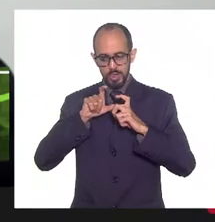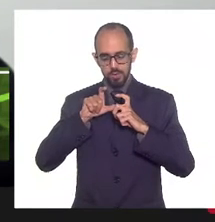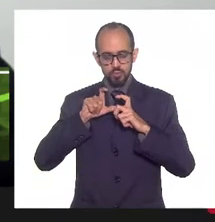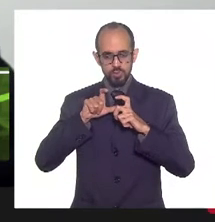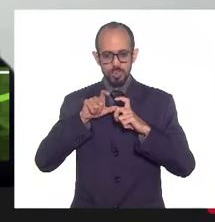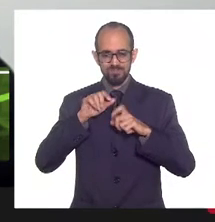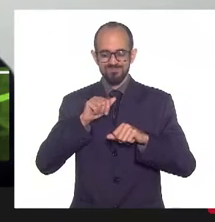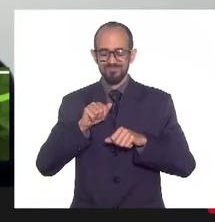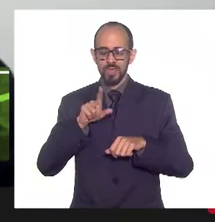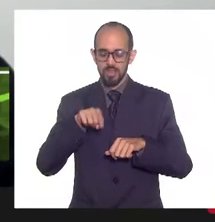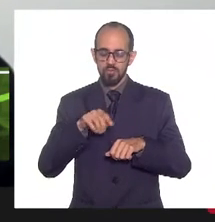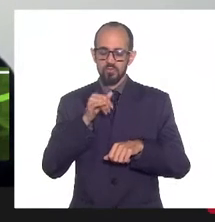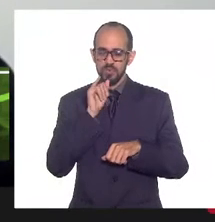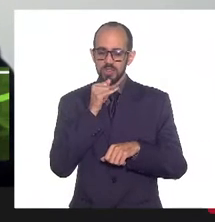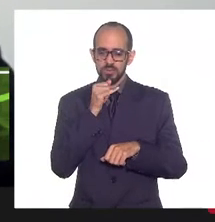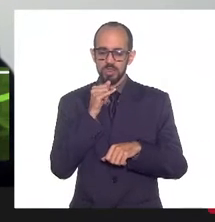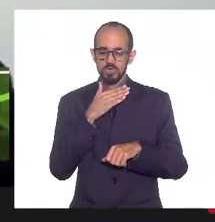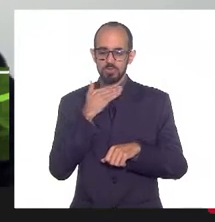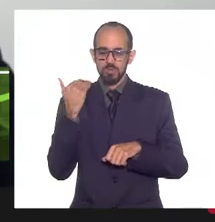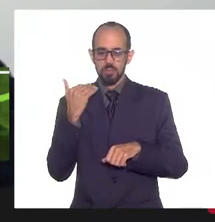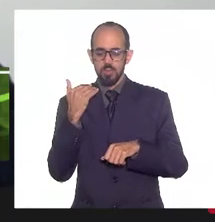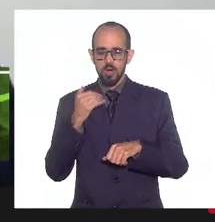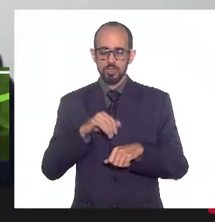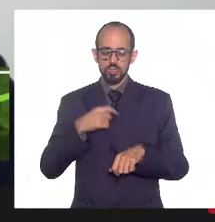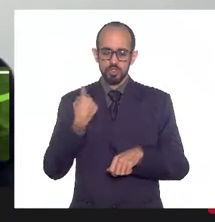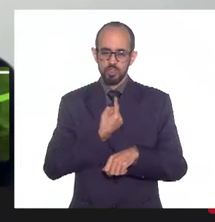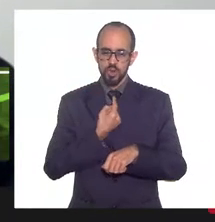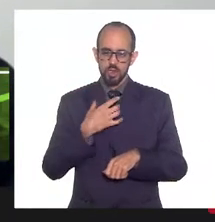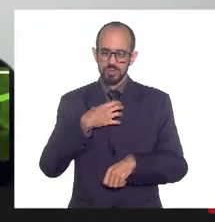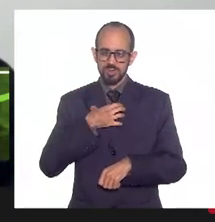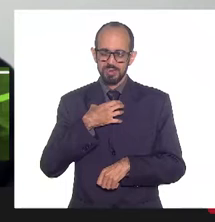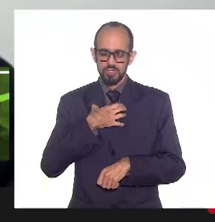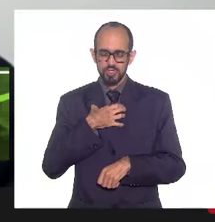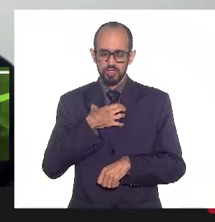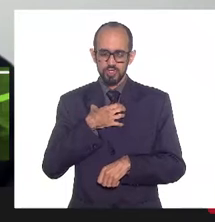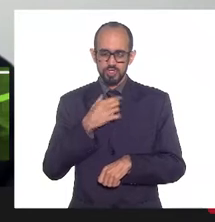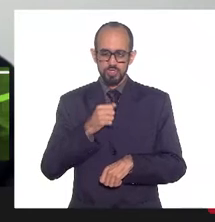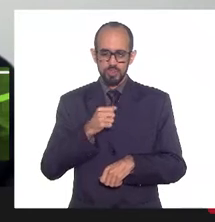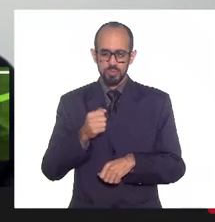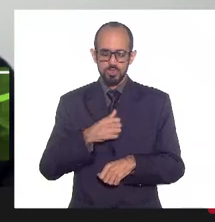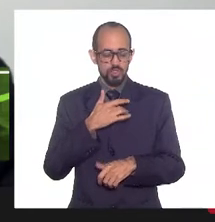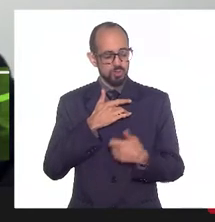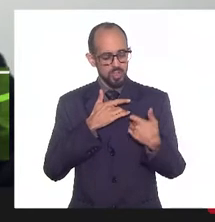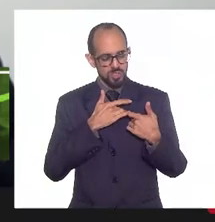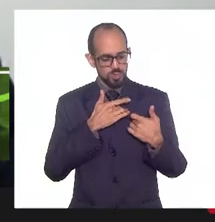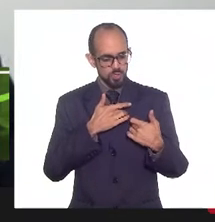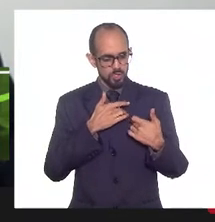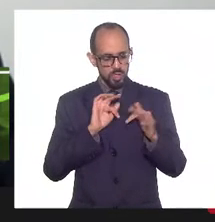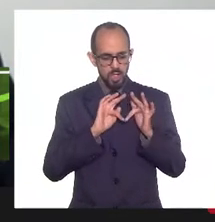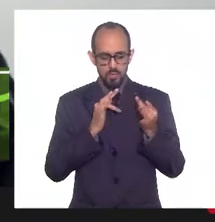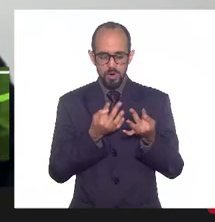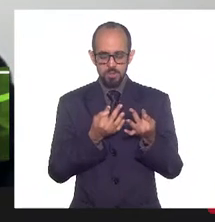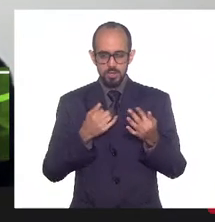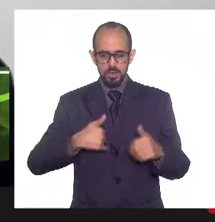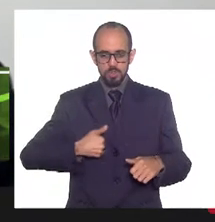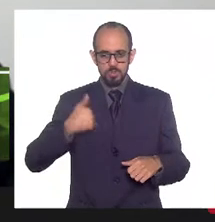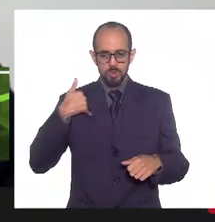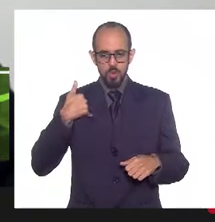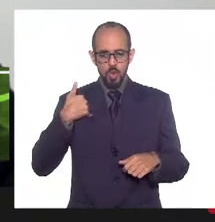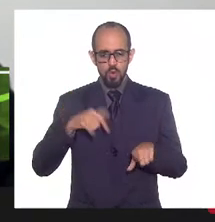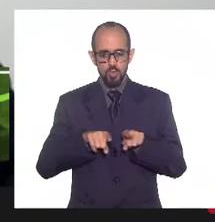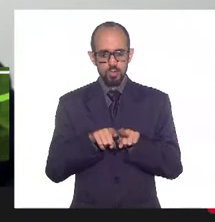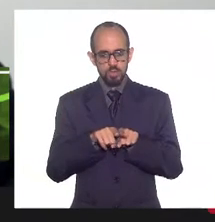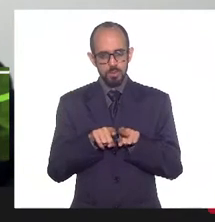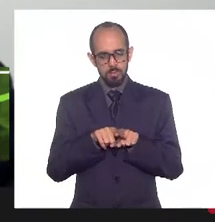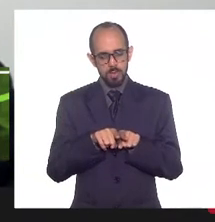que a gente da qual a gente se ressente muito e nossa solidariedade à família do Janu e nosso orgulho por ter conhecido o